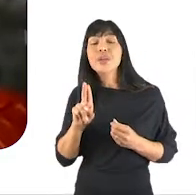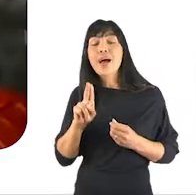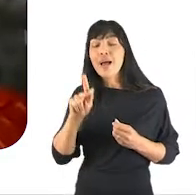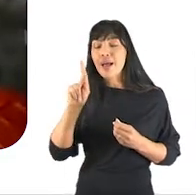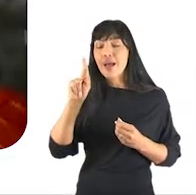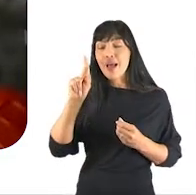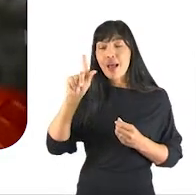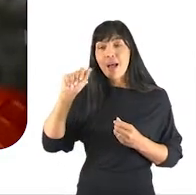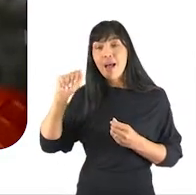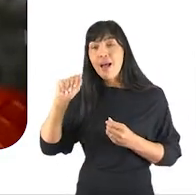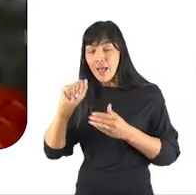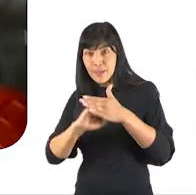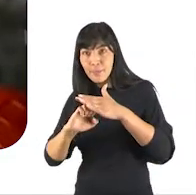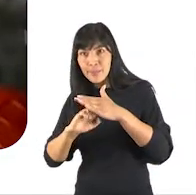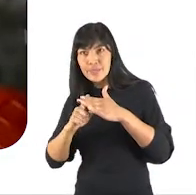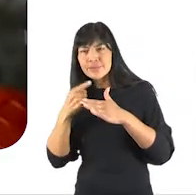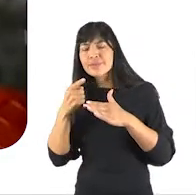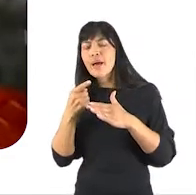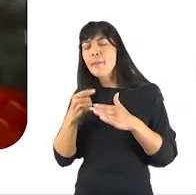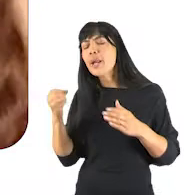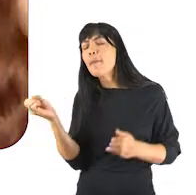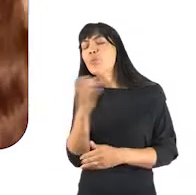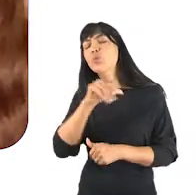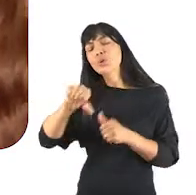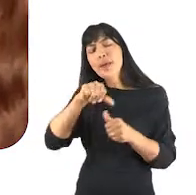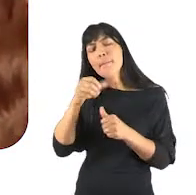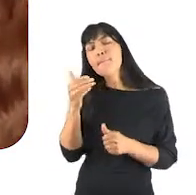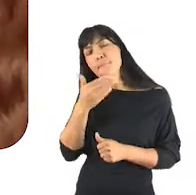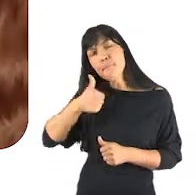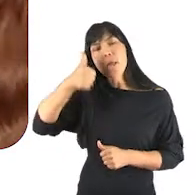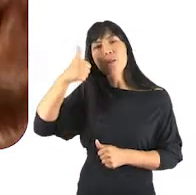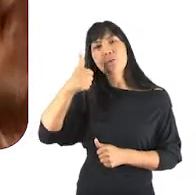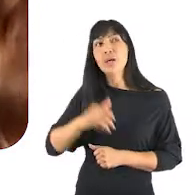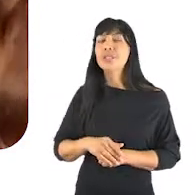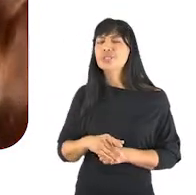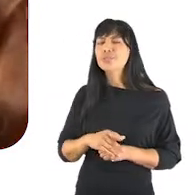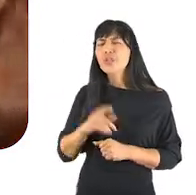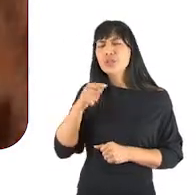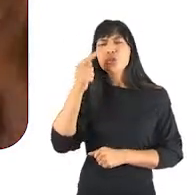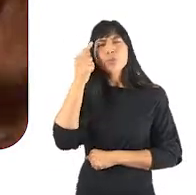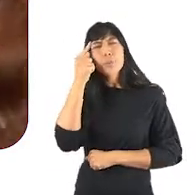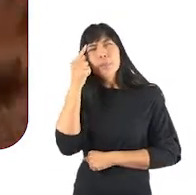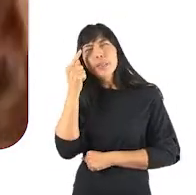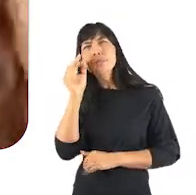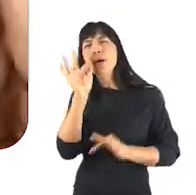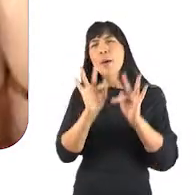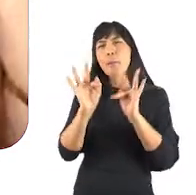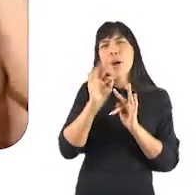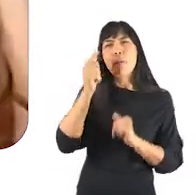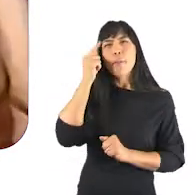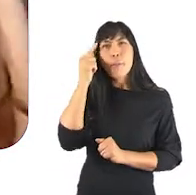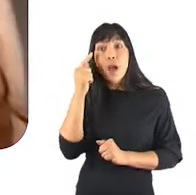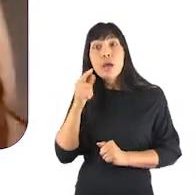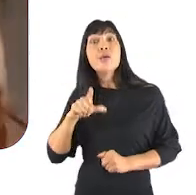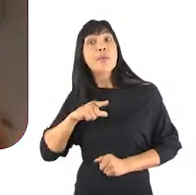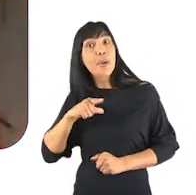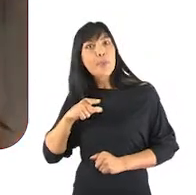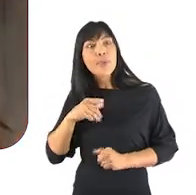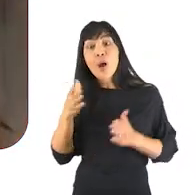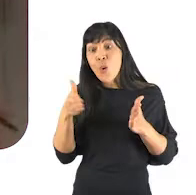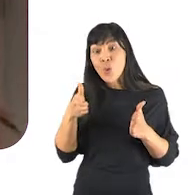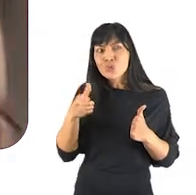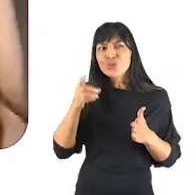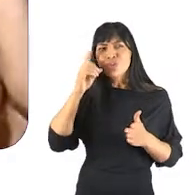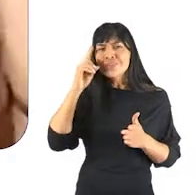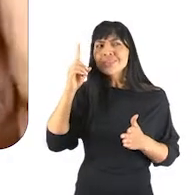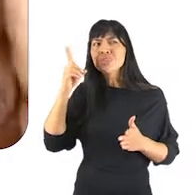dessas competências para inovar, Elaine? Olha, se a gente pensa em todo o potencial tecnológico que é existente, hoje em